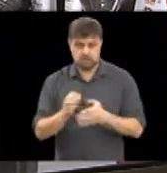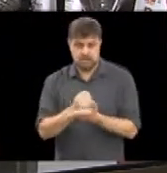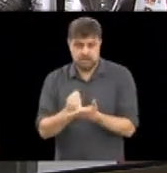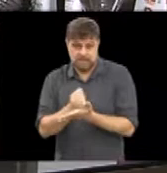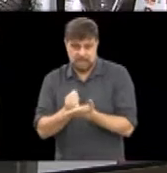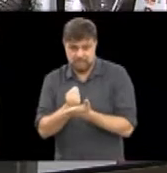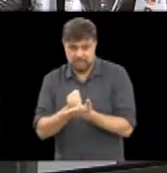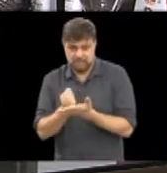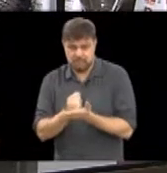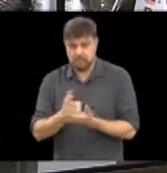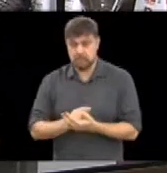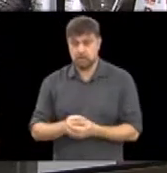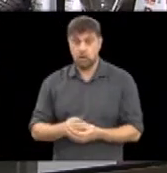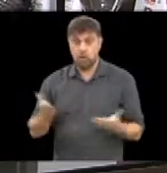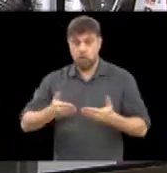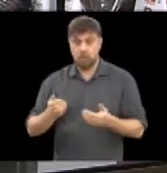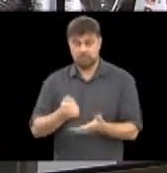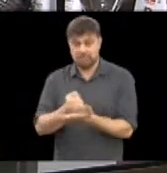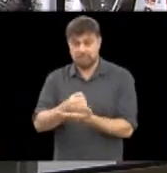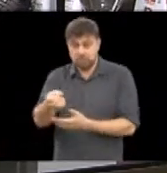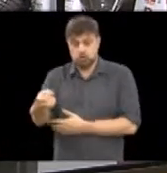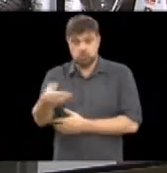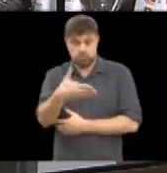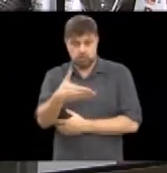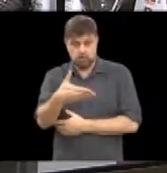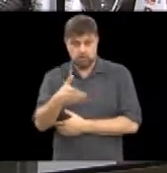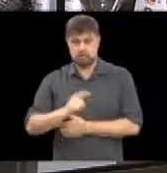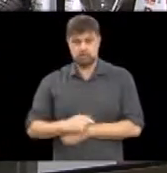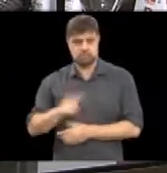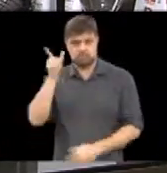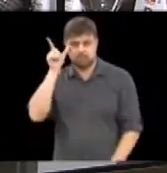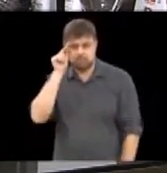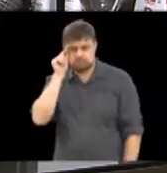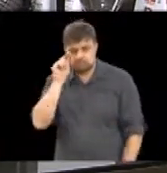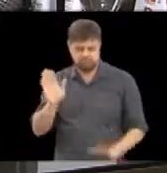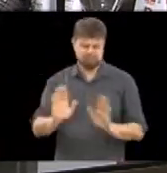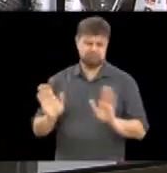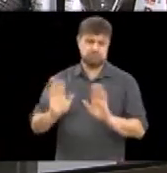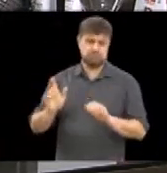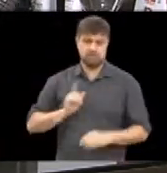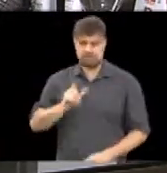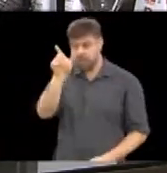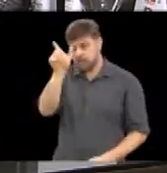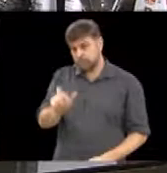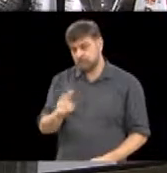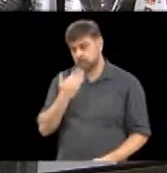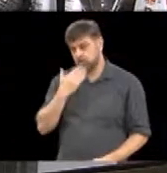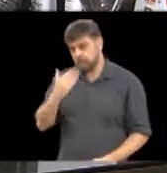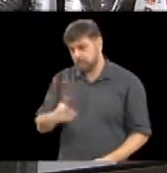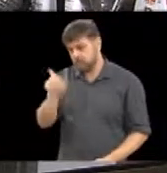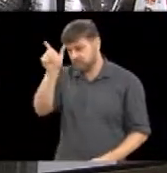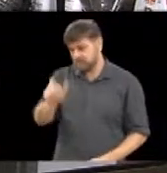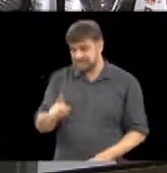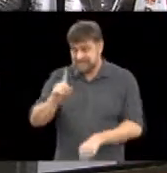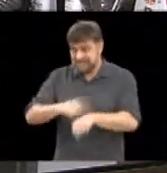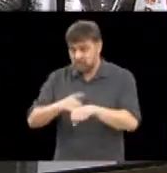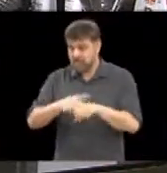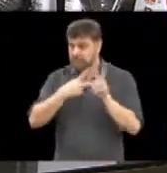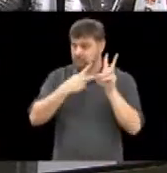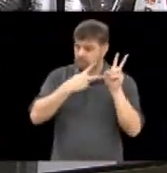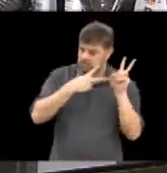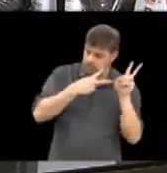os anti-histamínicos, mas os modernos, eles não dão tanto mais sono. Ou você pede para o paciente